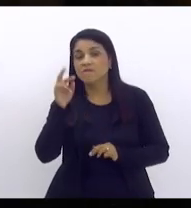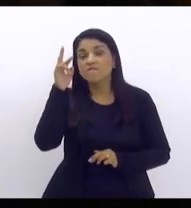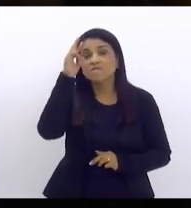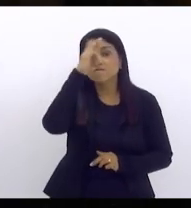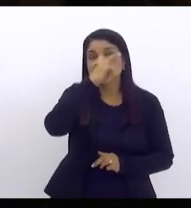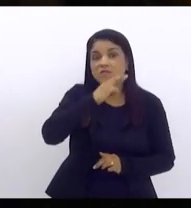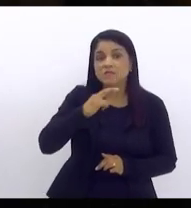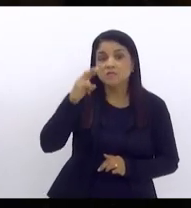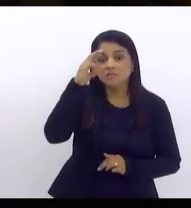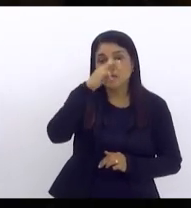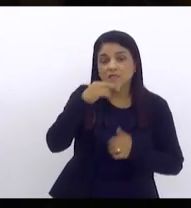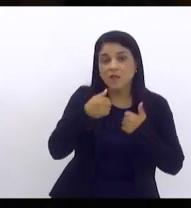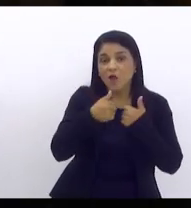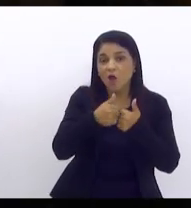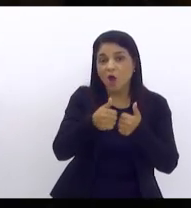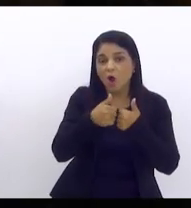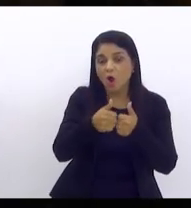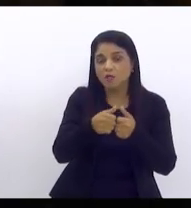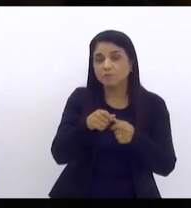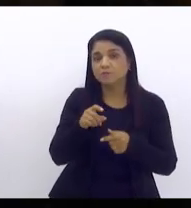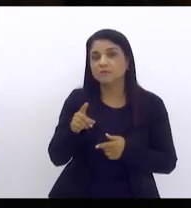o transporte de passageiro